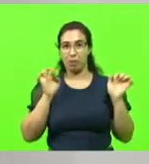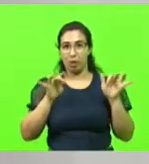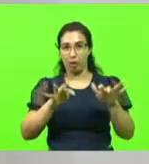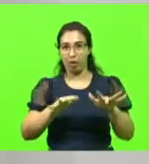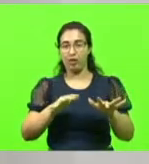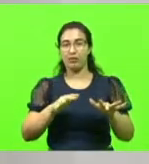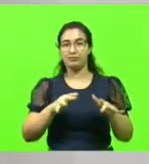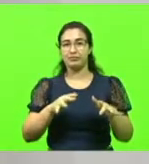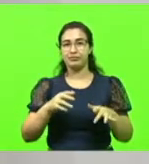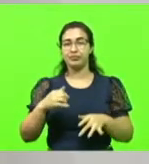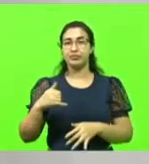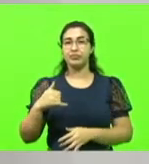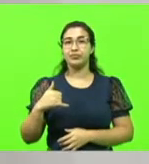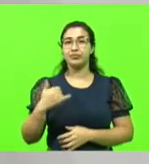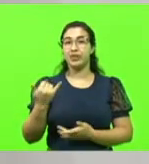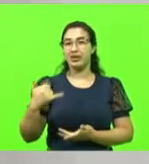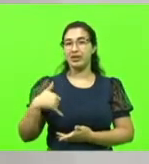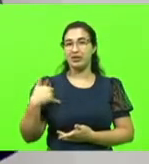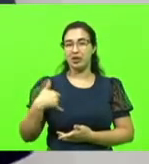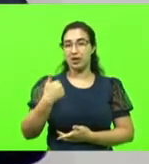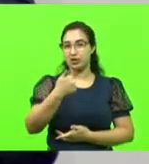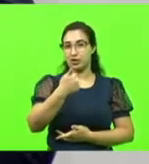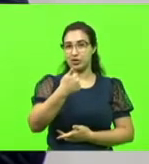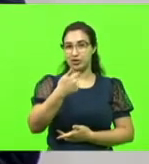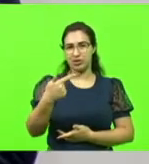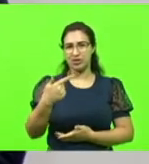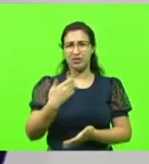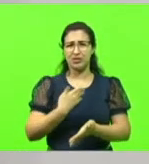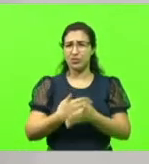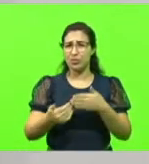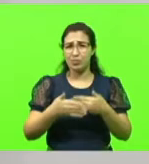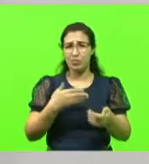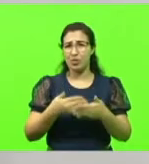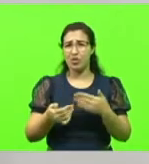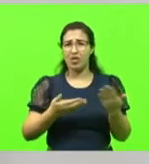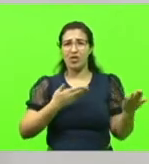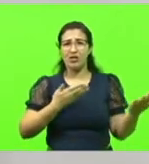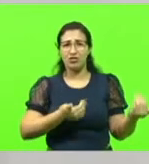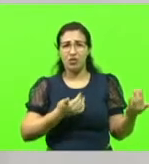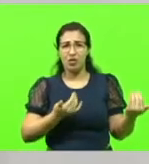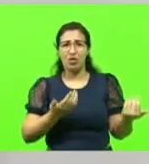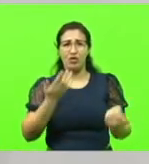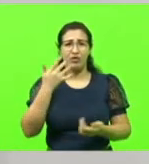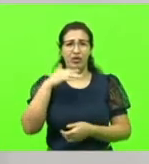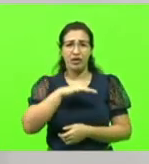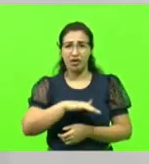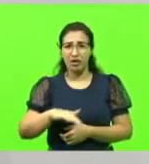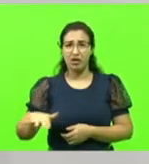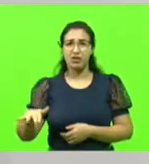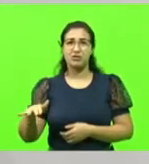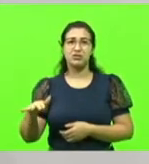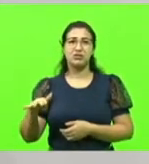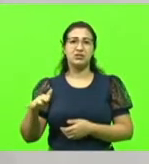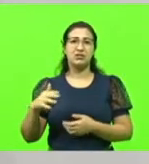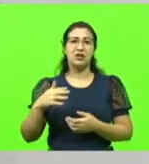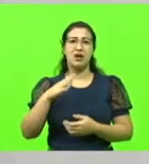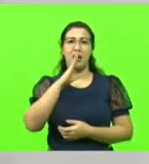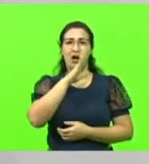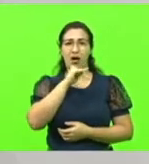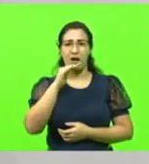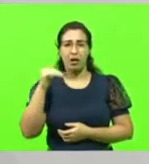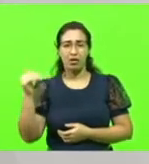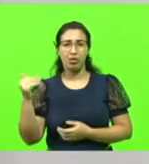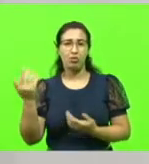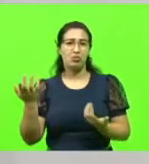de 17 anos. Pouco importa se é um adolescente, se é uma criança, se é um adulto, se